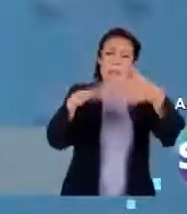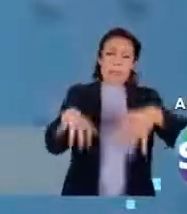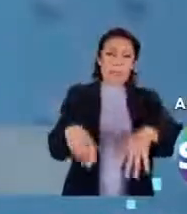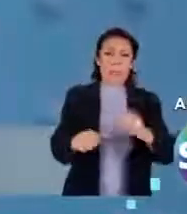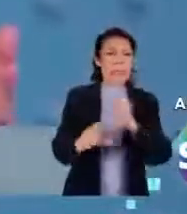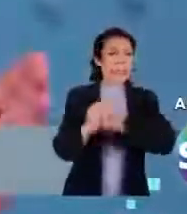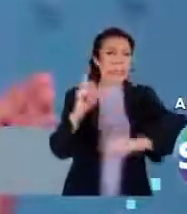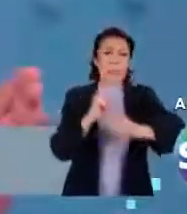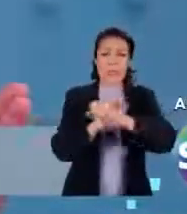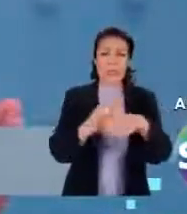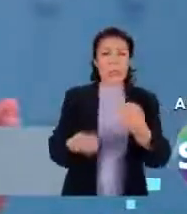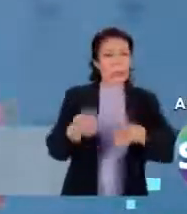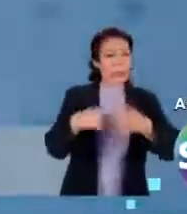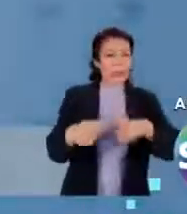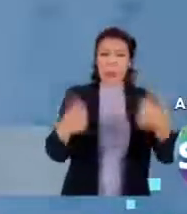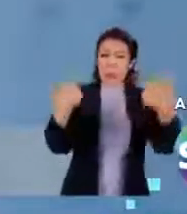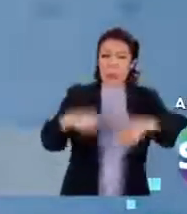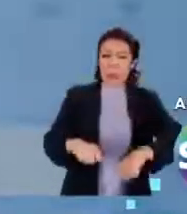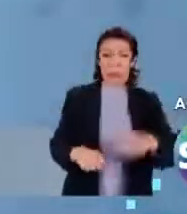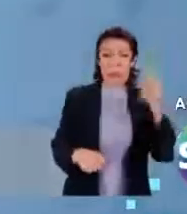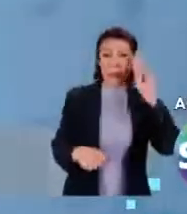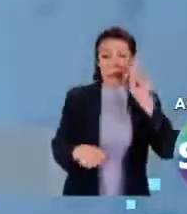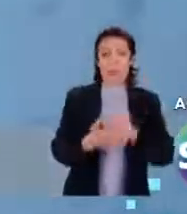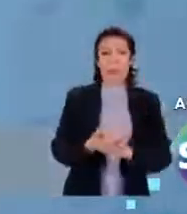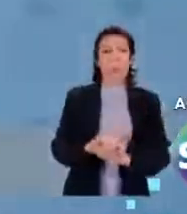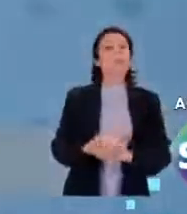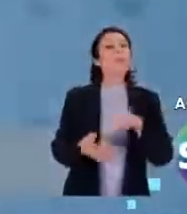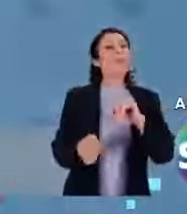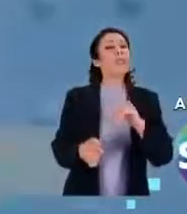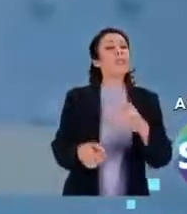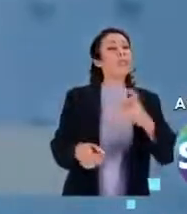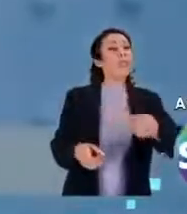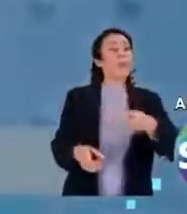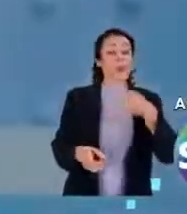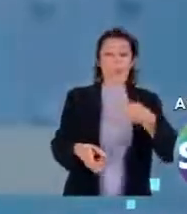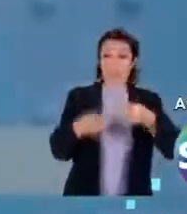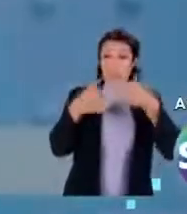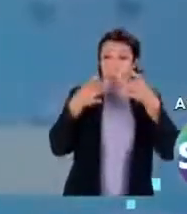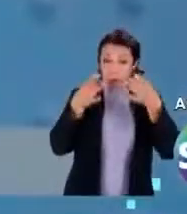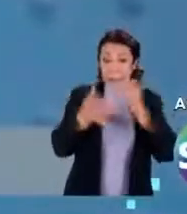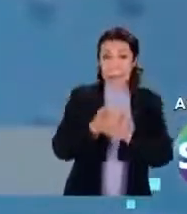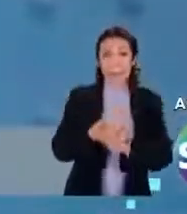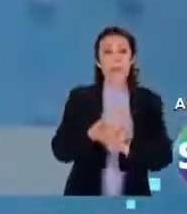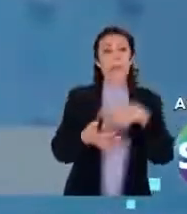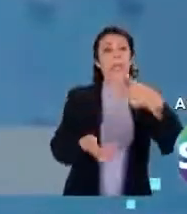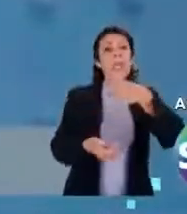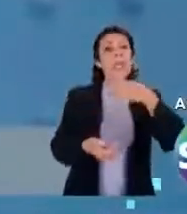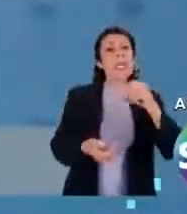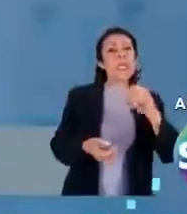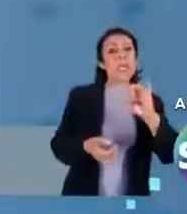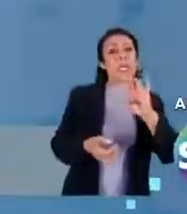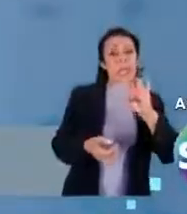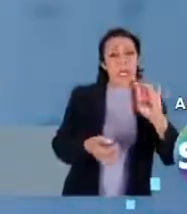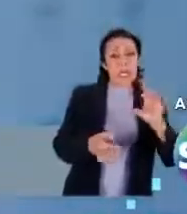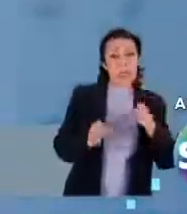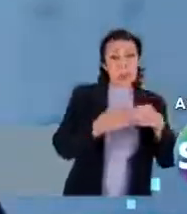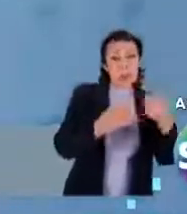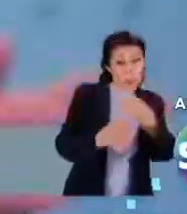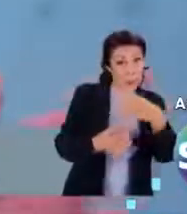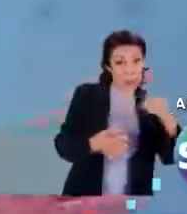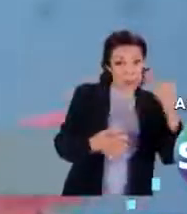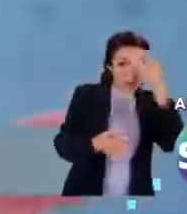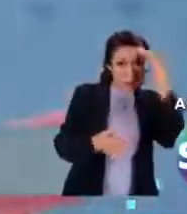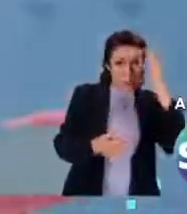da história isso não é palavras exagero nenhum se você tomar por exemplo no mundo do trabalho 70 de cada 100 brasileiros ou estão no